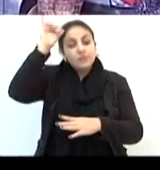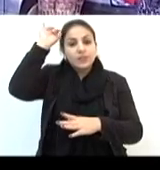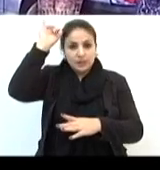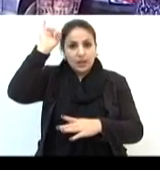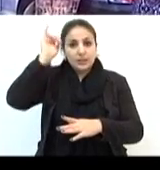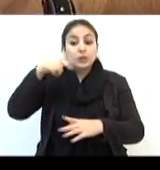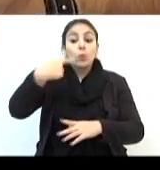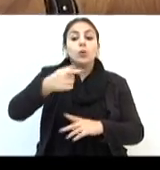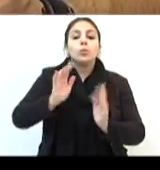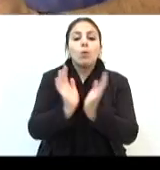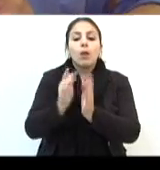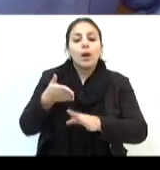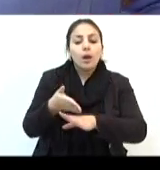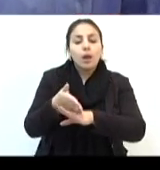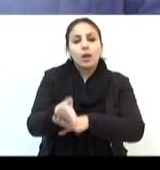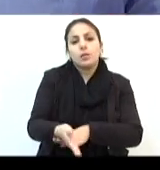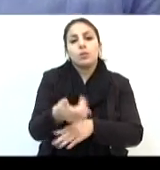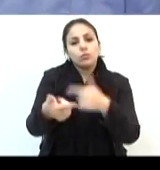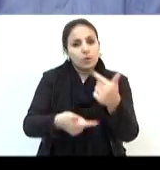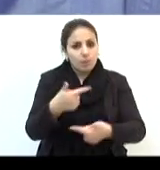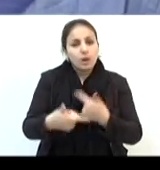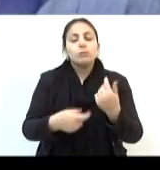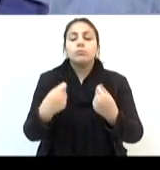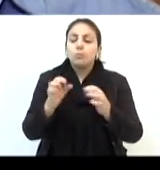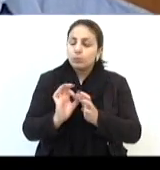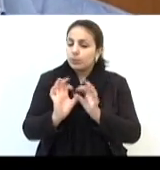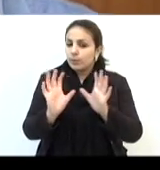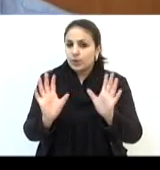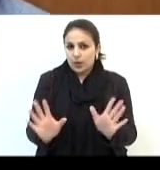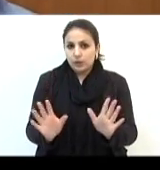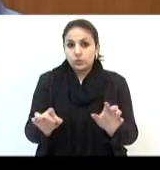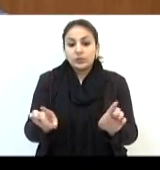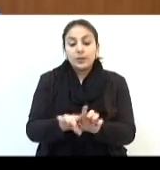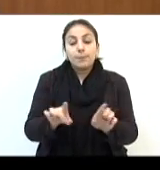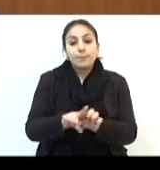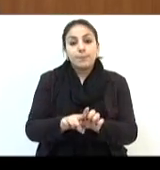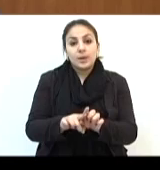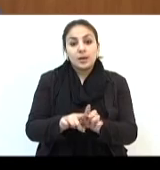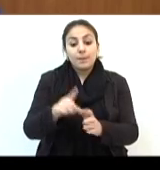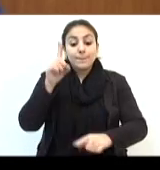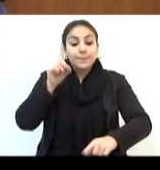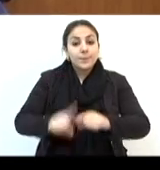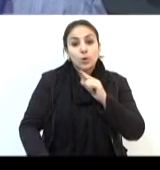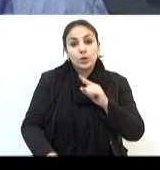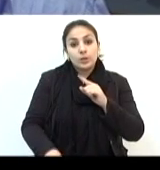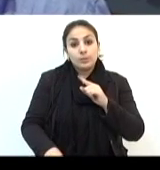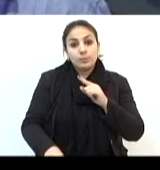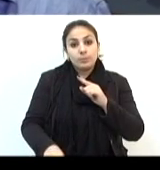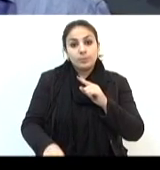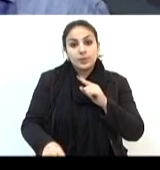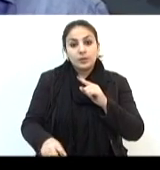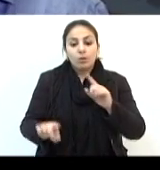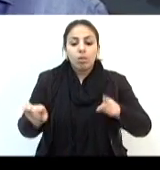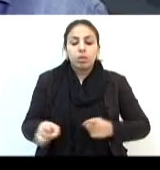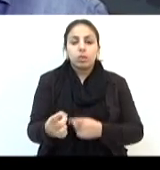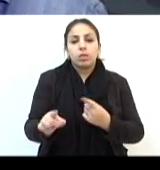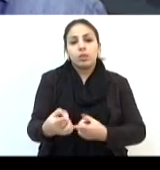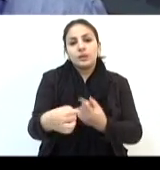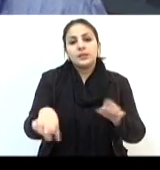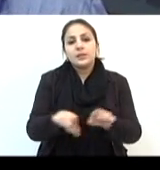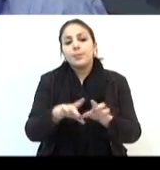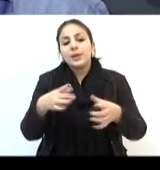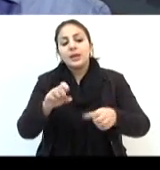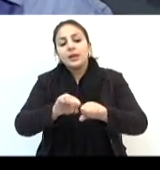ao trabalho. Também ficam proibidas ameaças e danos ao patrimônio público. Nunca aconteceu por parte do